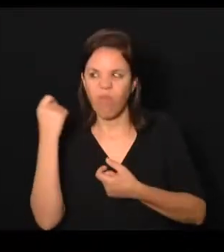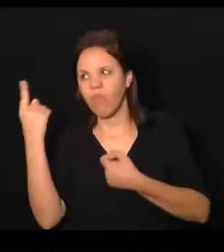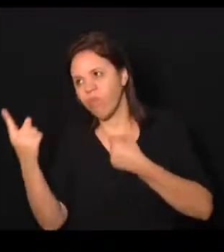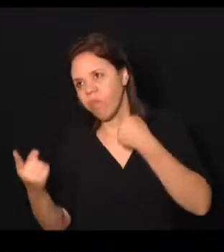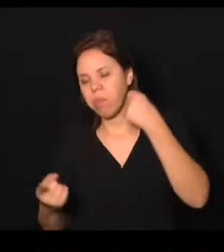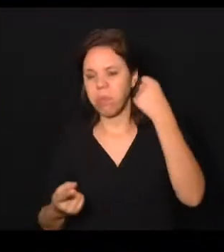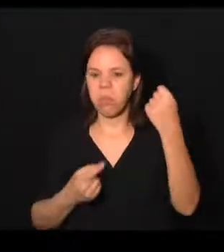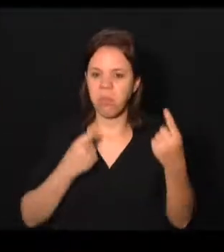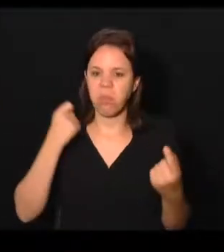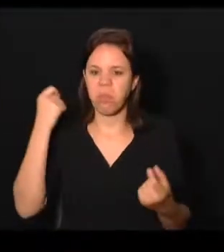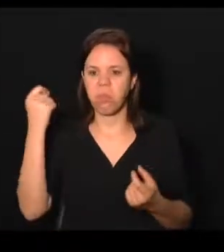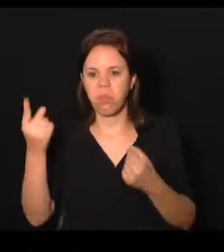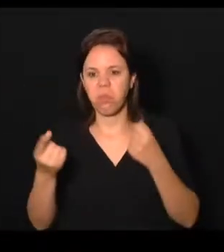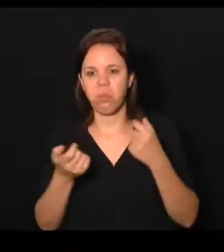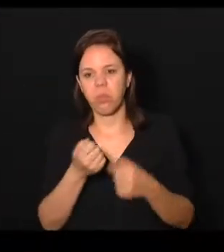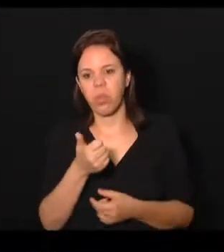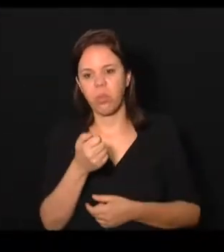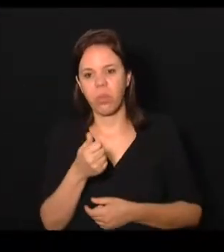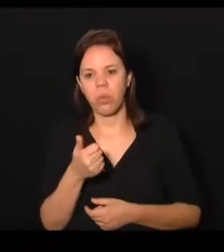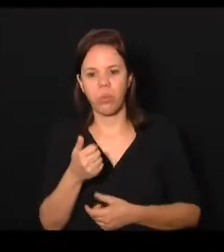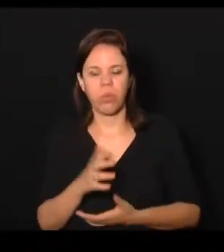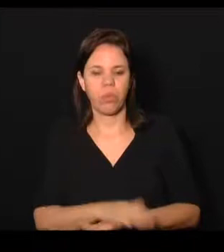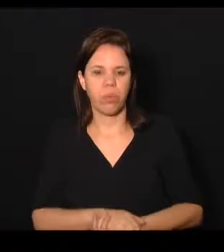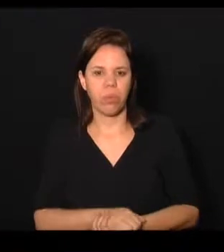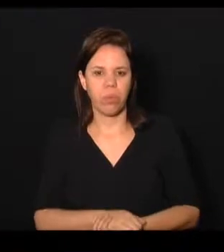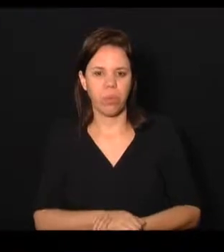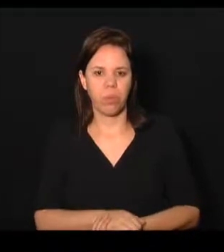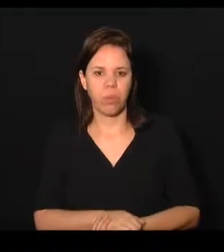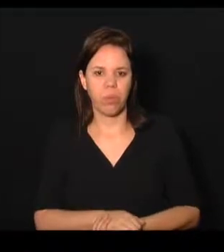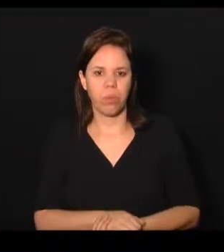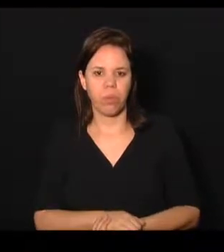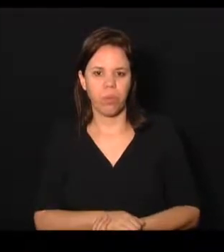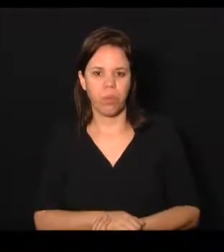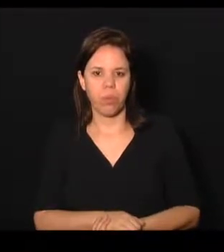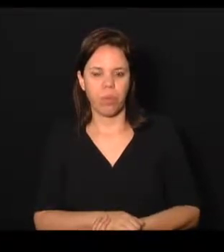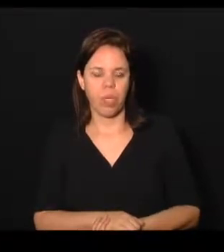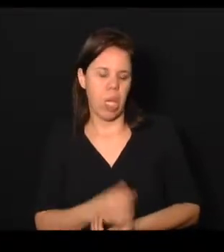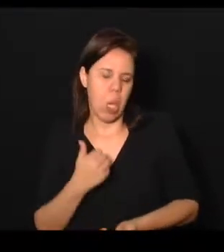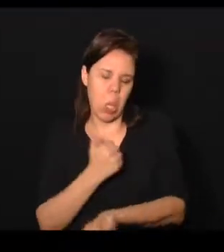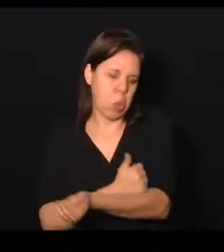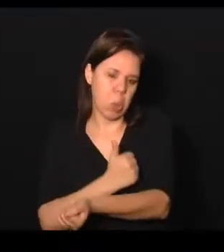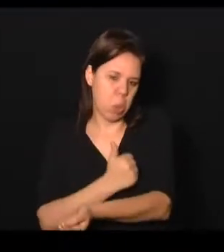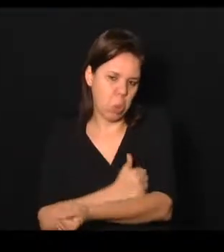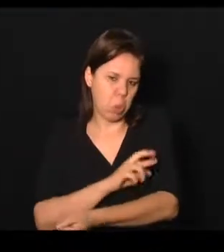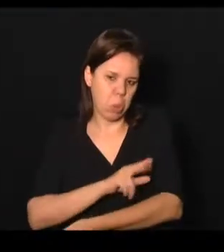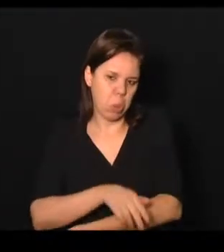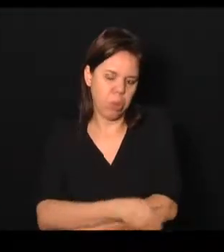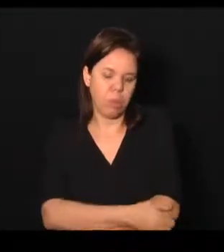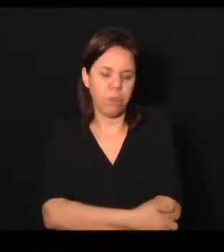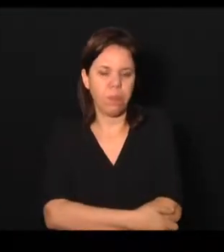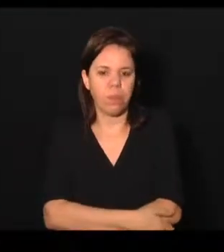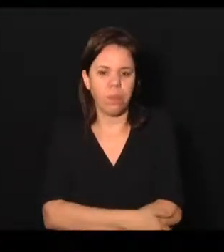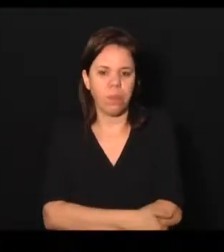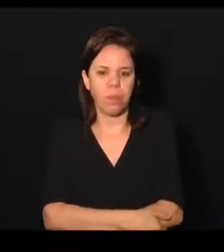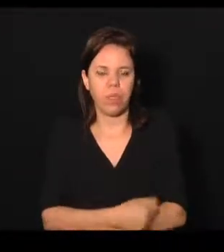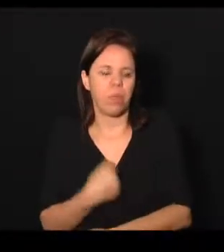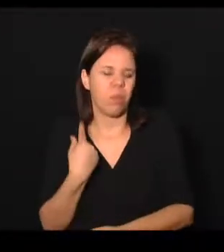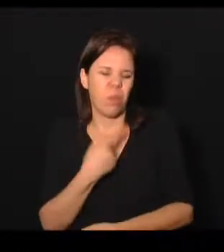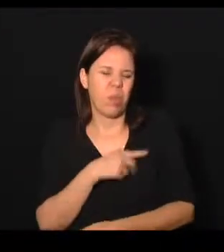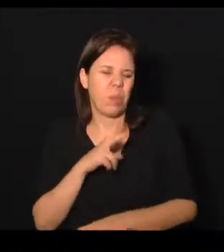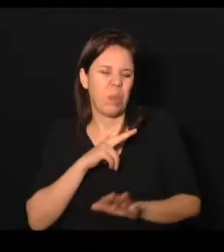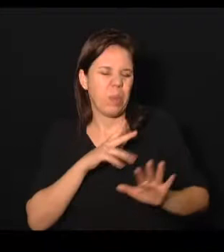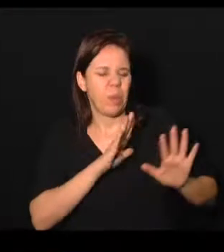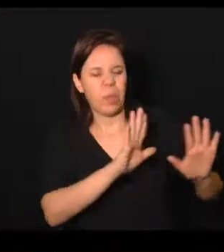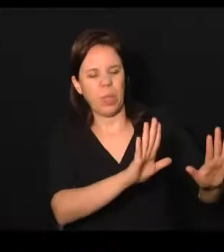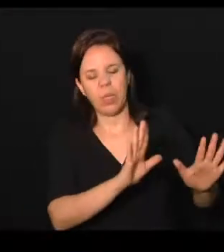faço um uso recreativo, eu uso, não sou viciado, mas a gente não entra nessas questões pessoais,